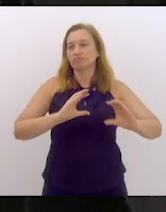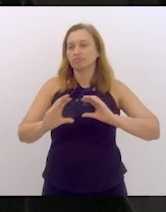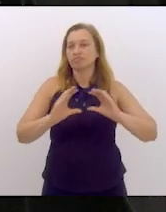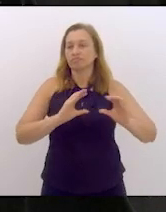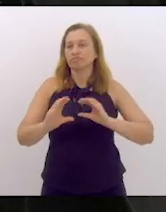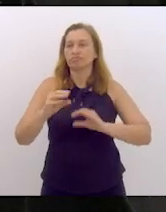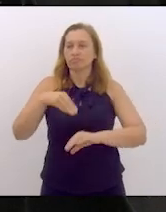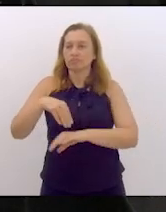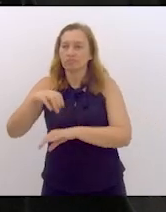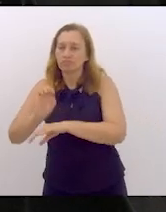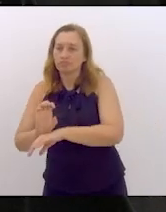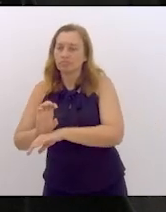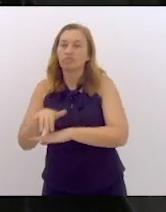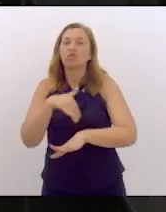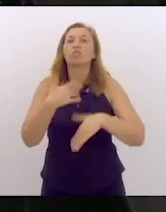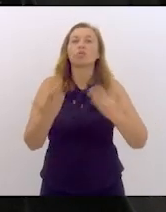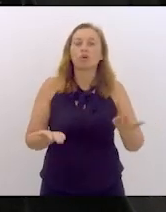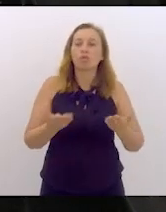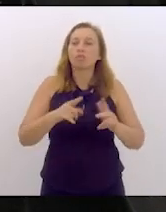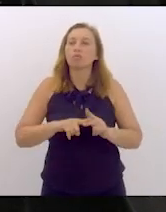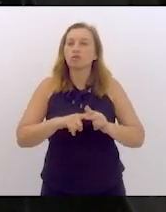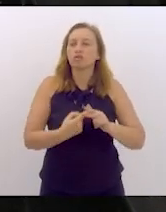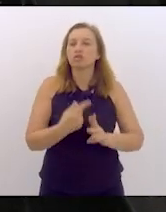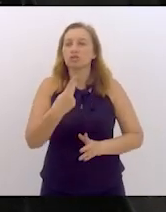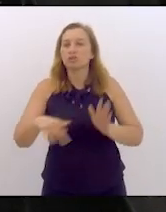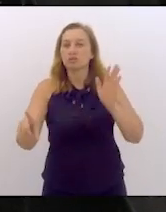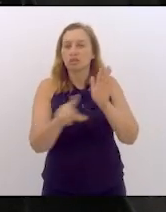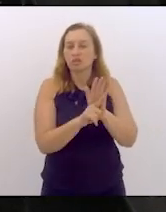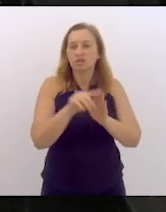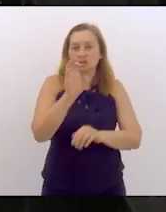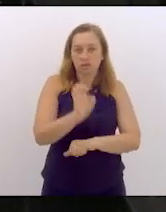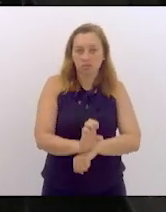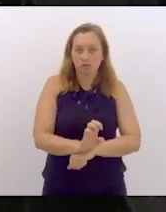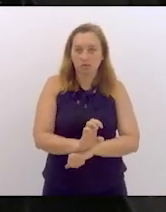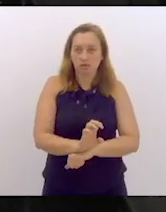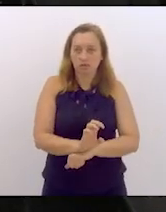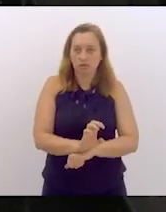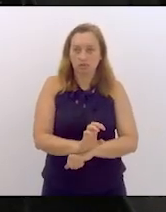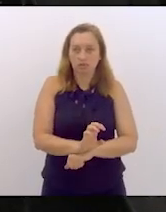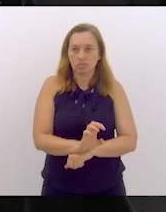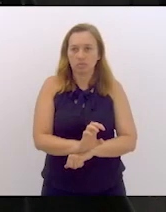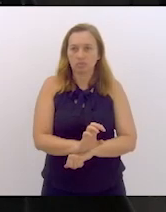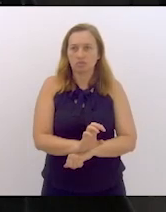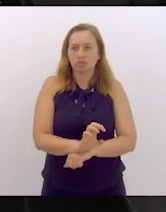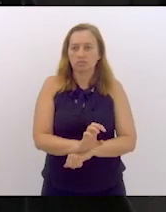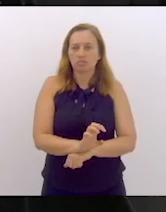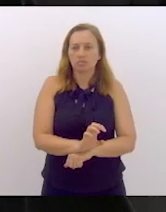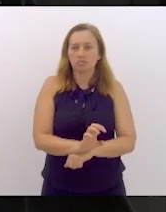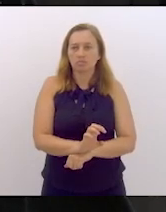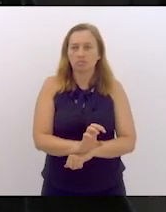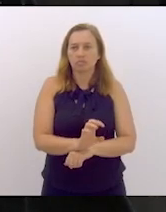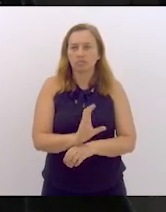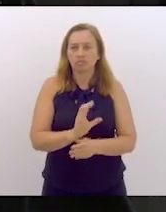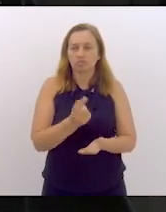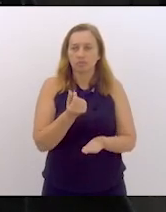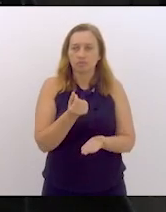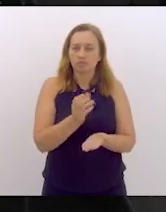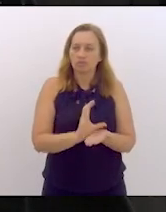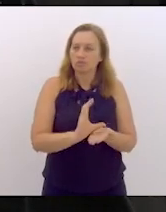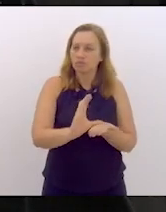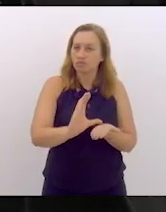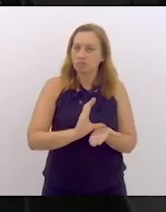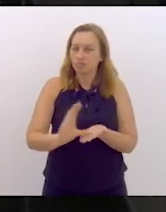formalmente Quais foram as mudanças na sua legislação Estadual no tocante ao repasse do ICMS